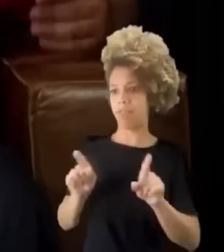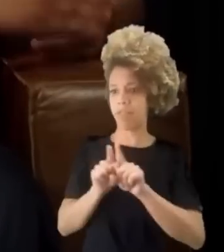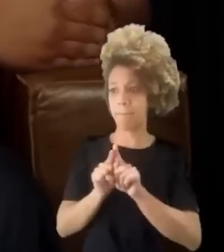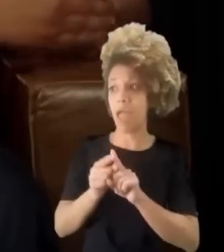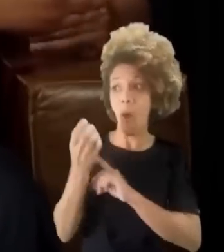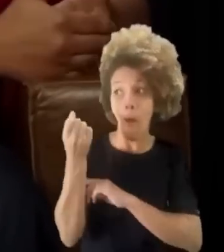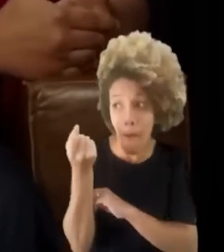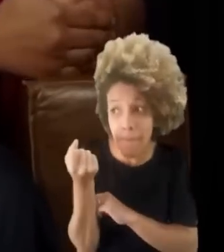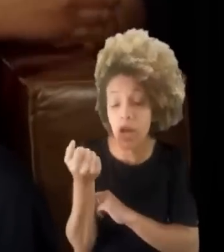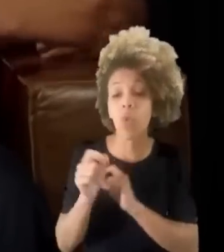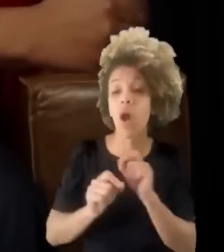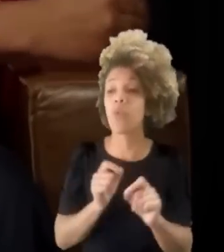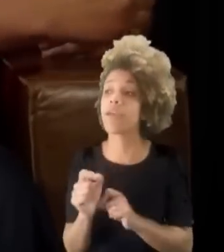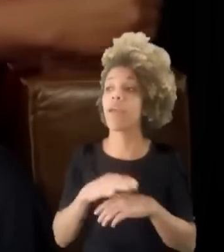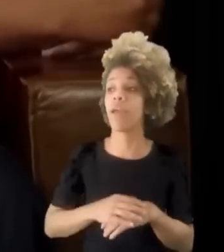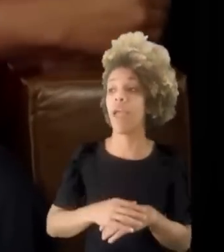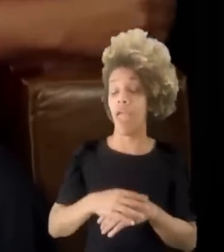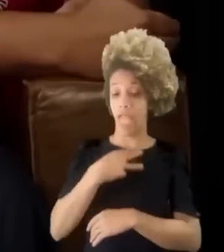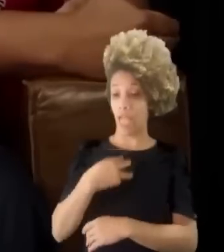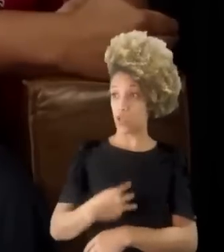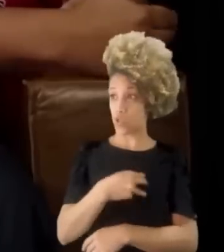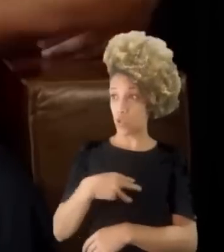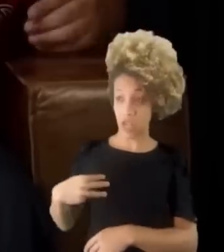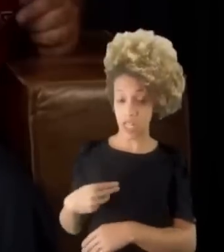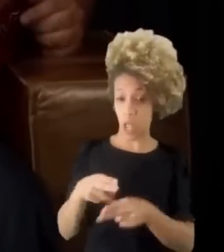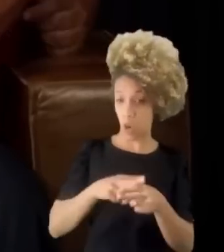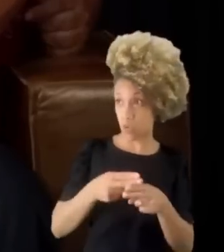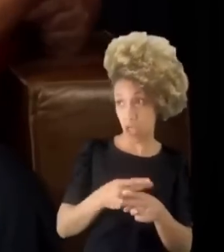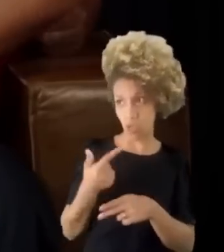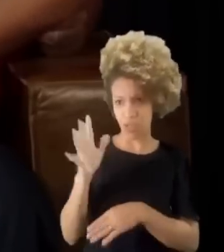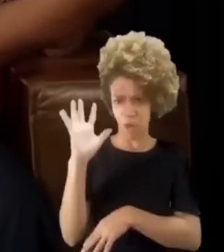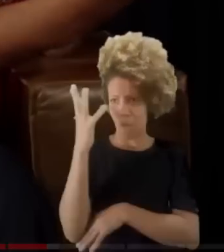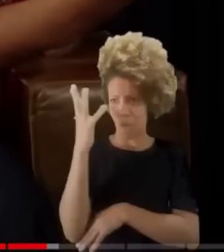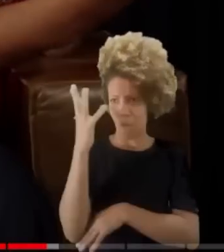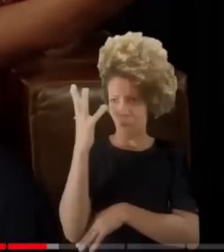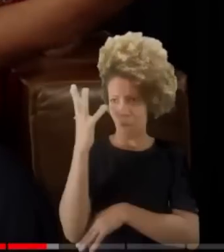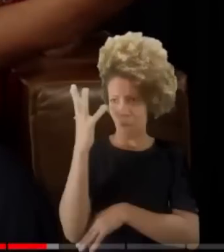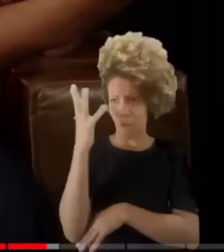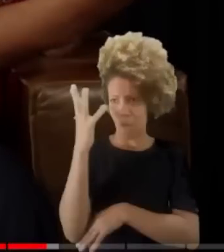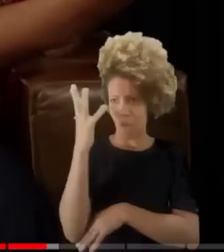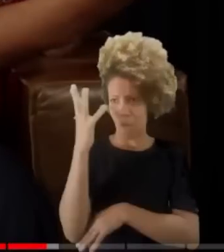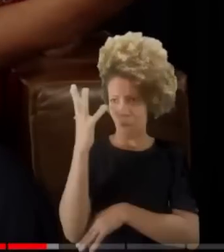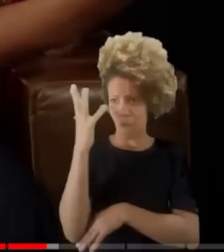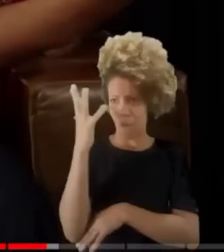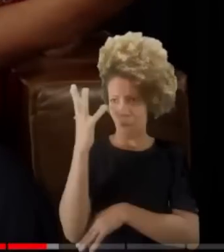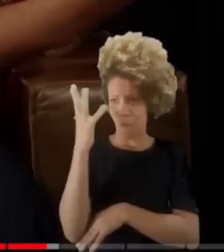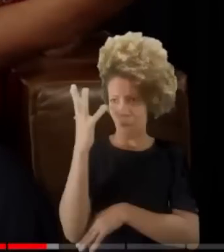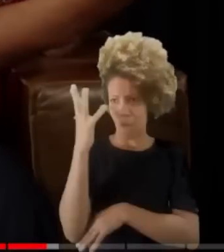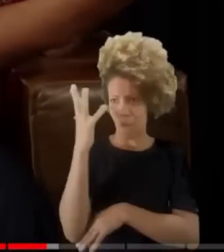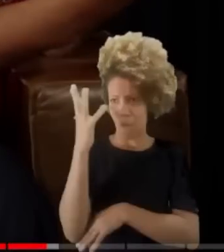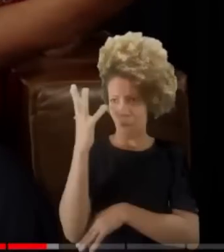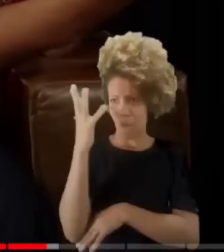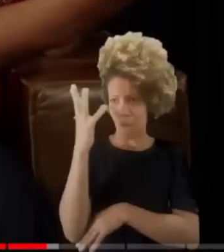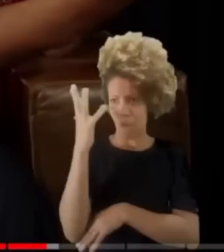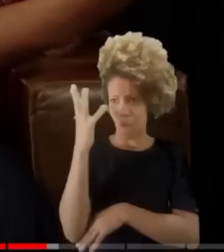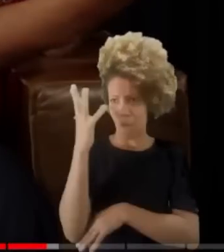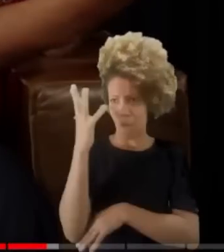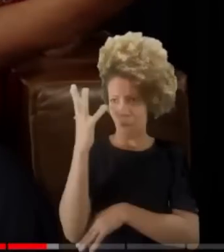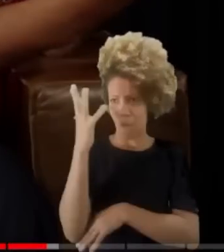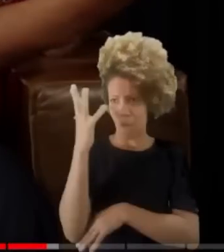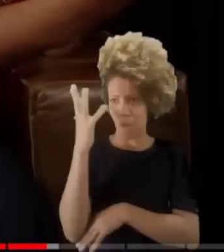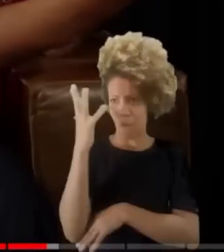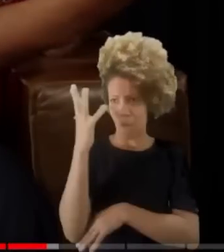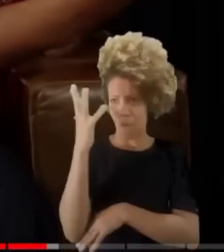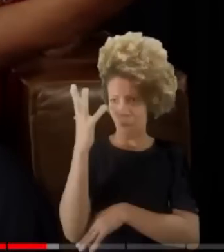a ideia branca é o que vai fazer a Suíça ser o país do chocolate sei lá tem um pé de cacau irmão ai e lá vem mais